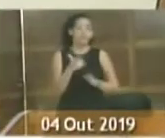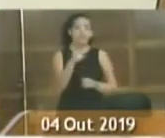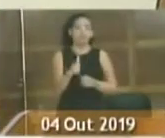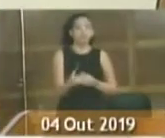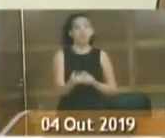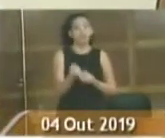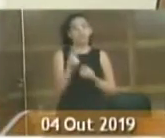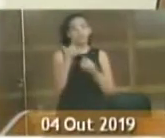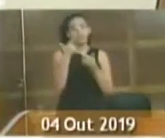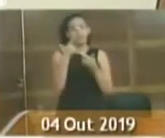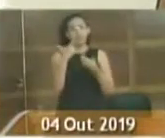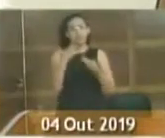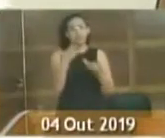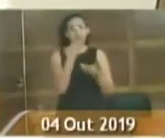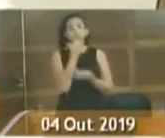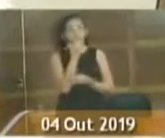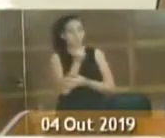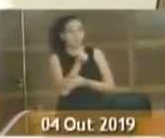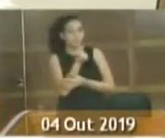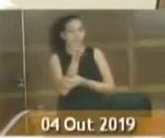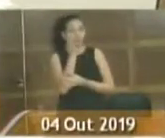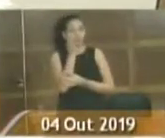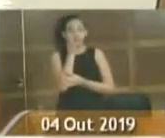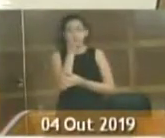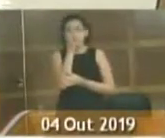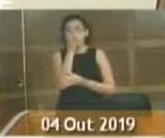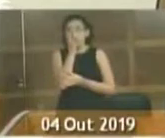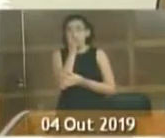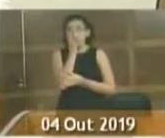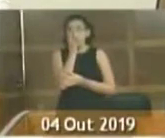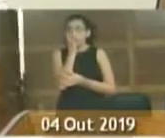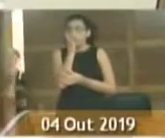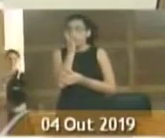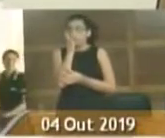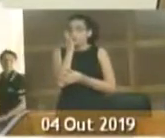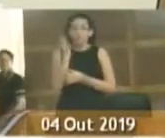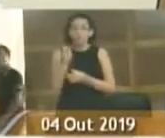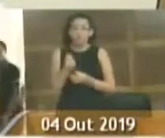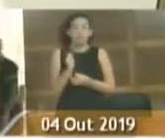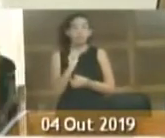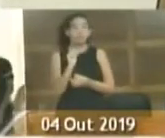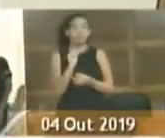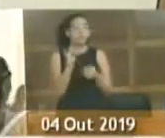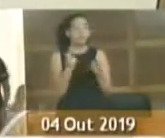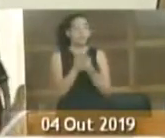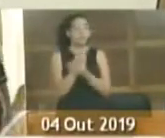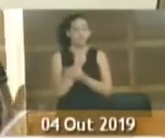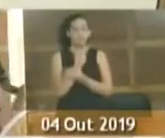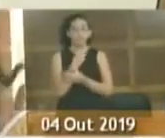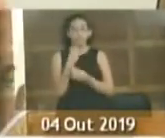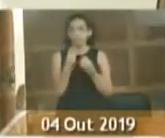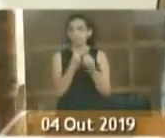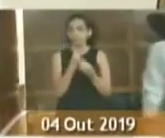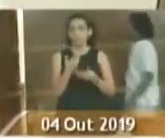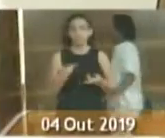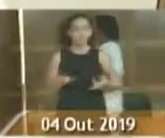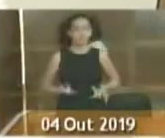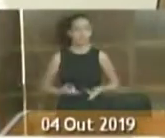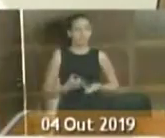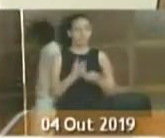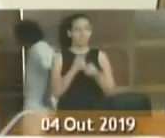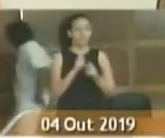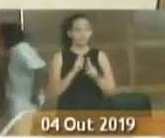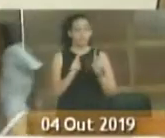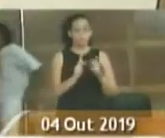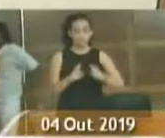para colocar na sua mesa para comer. Então, assim, e aí o que acontece? Como não castra, a população vai